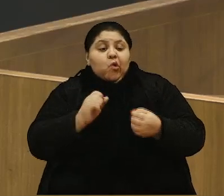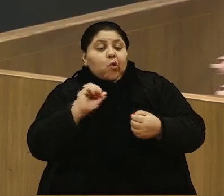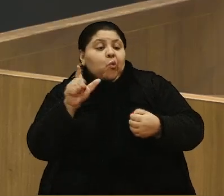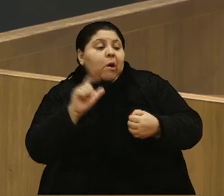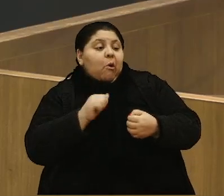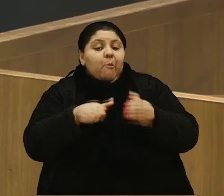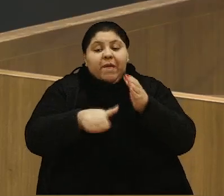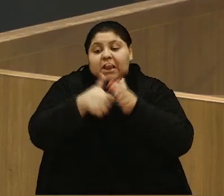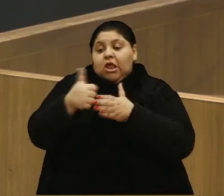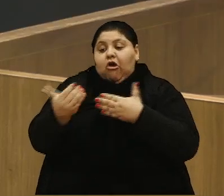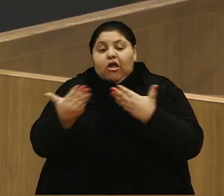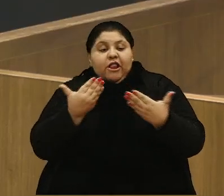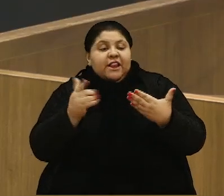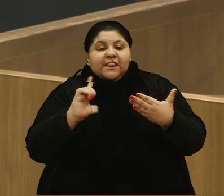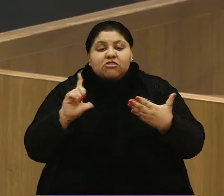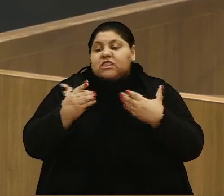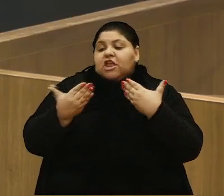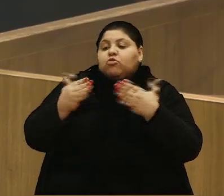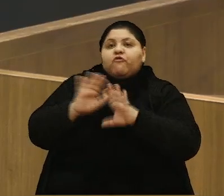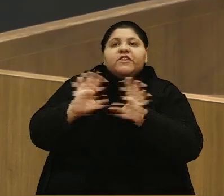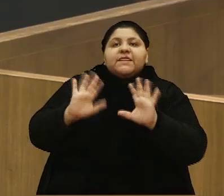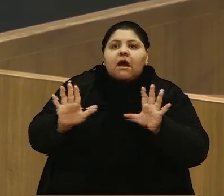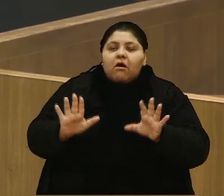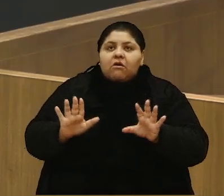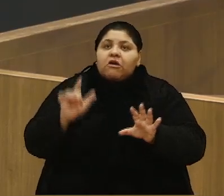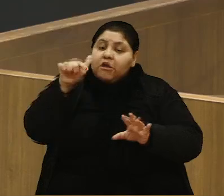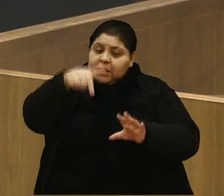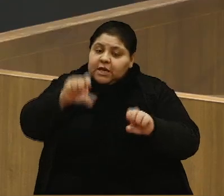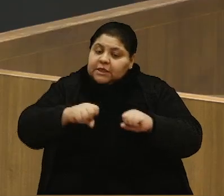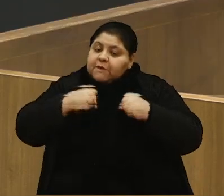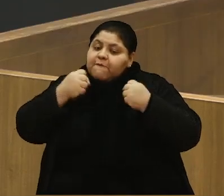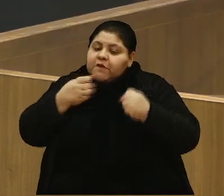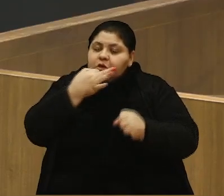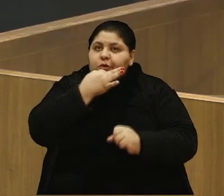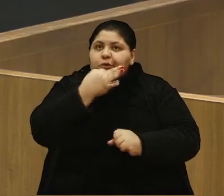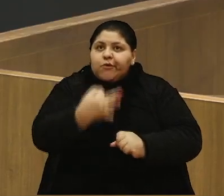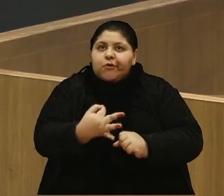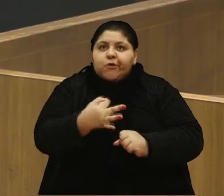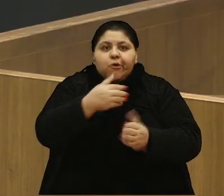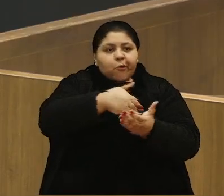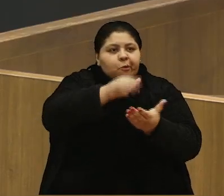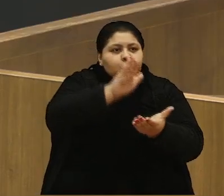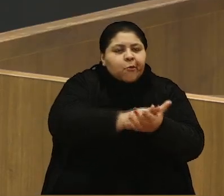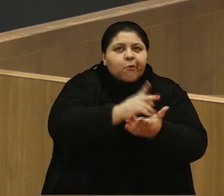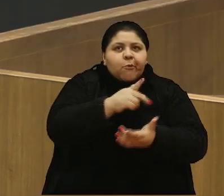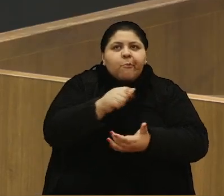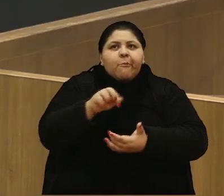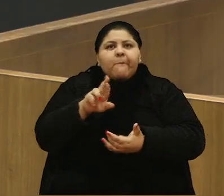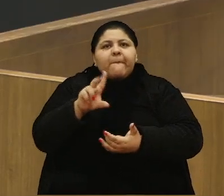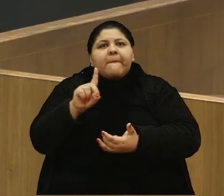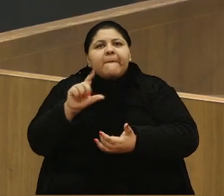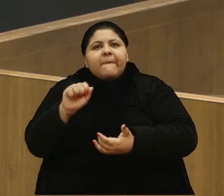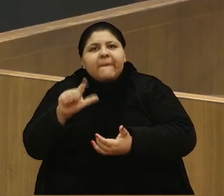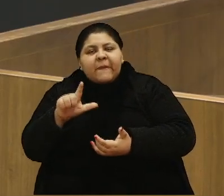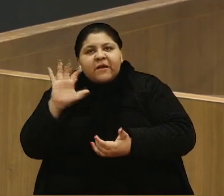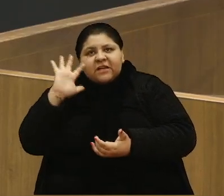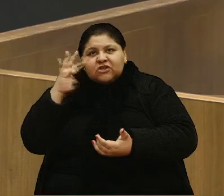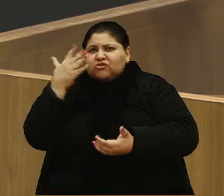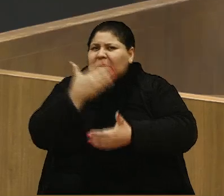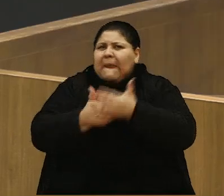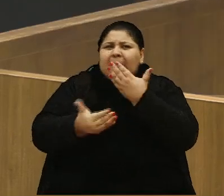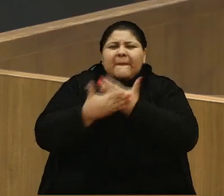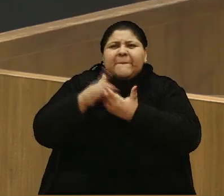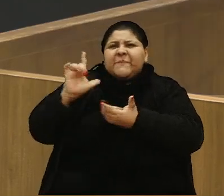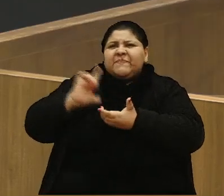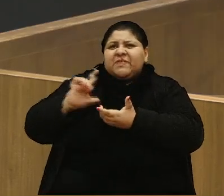vai mais ou qual a narrativa que a gente vai colocar. Não, venham aqui e defendam multa, pardal, digam que vai ser a solução para tudo, que não vai